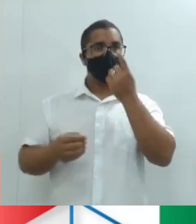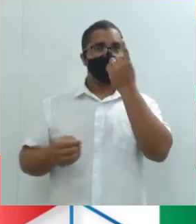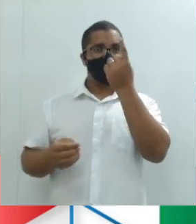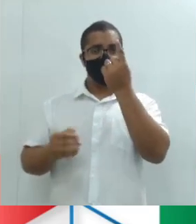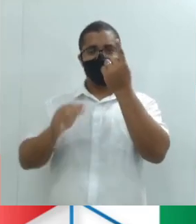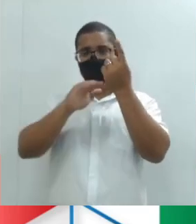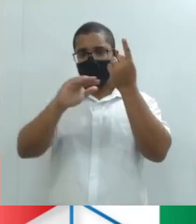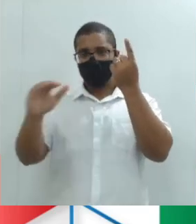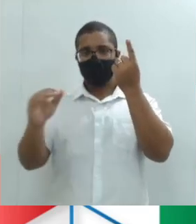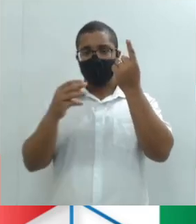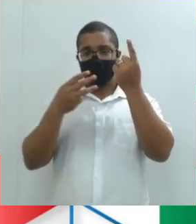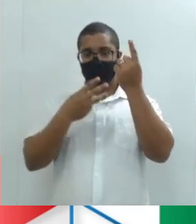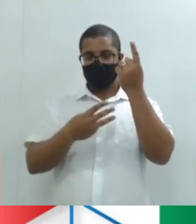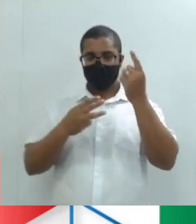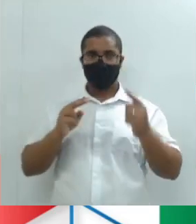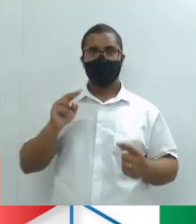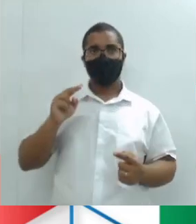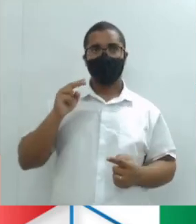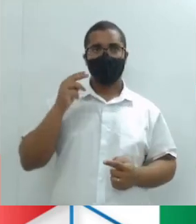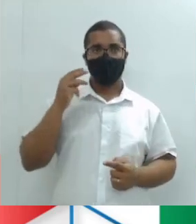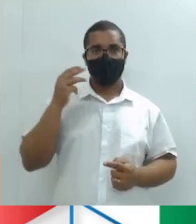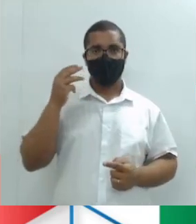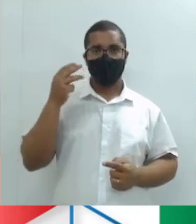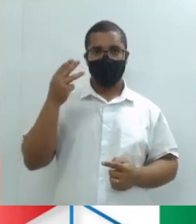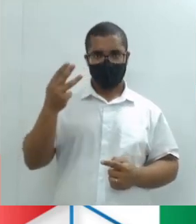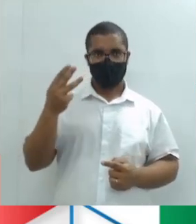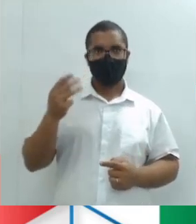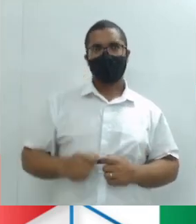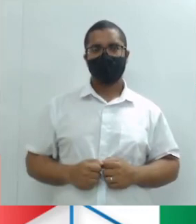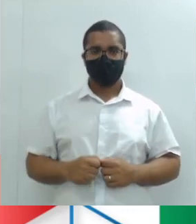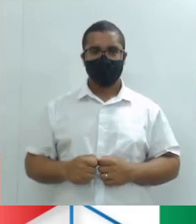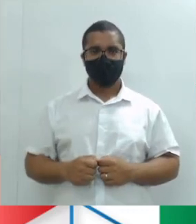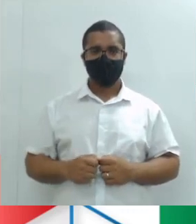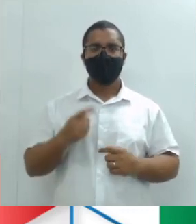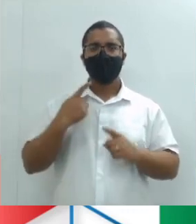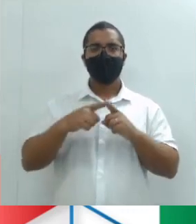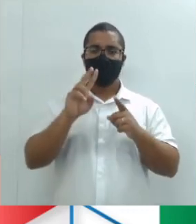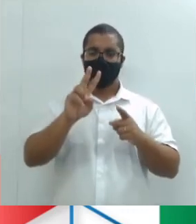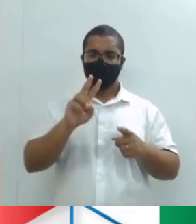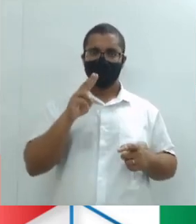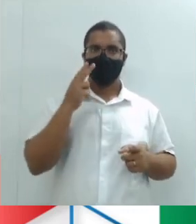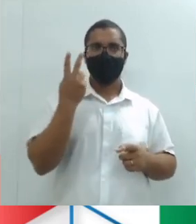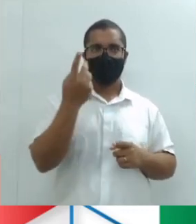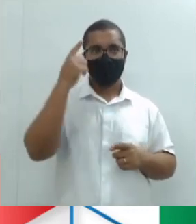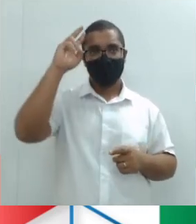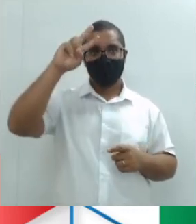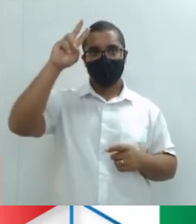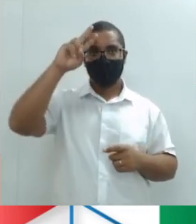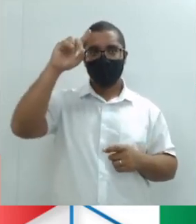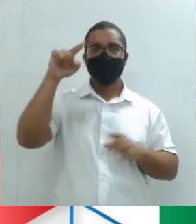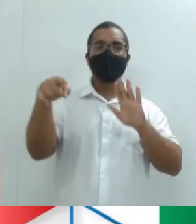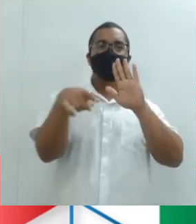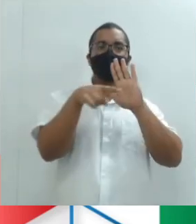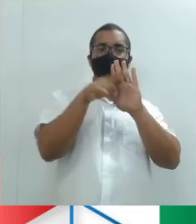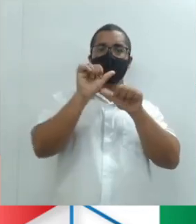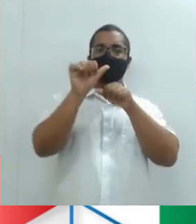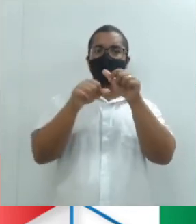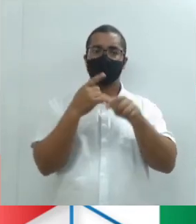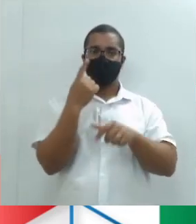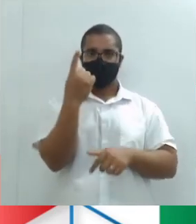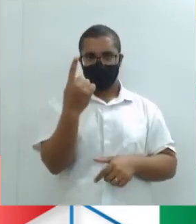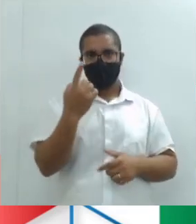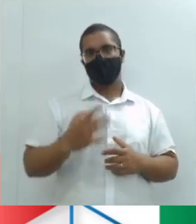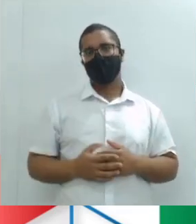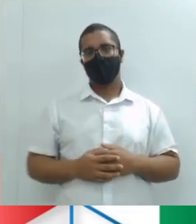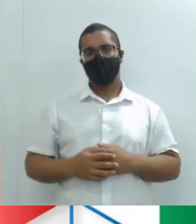que o menos vai ser a inversão, que é o 1 sobre 3 ao cubo, que é 1 sobre 3 vezes